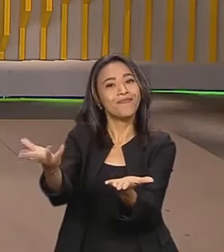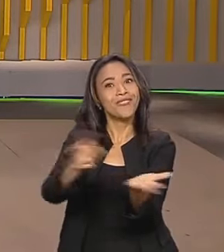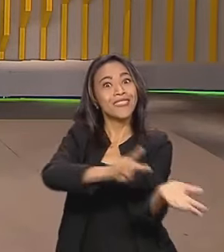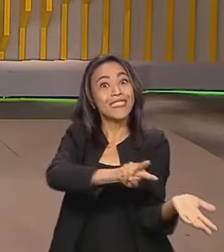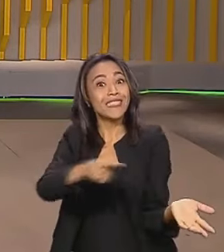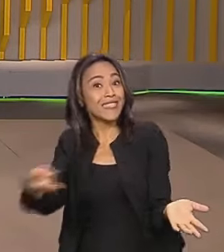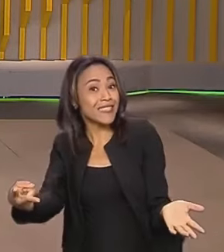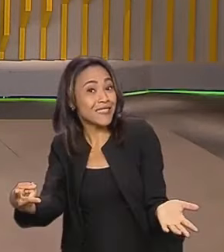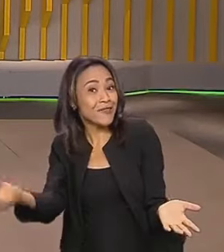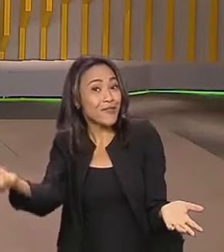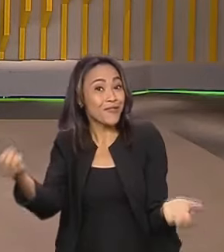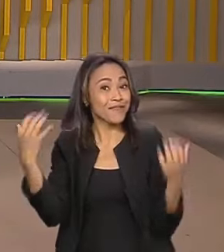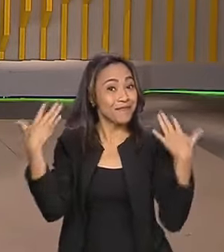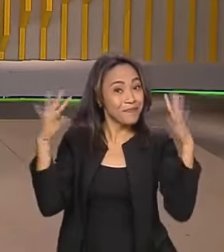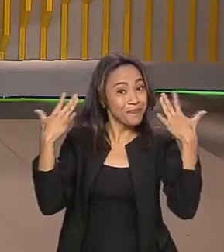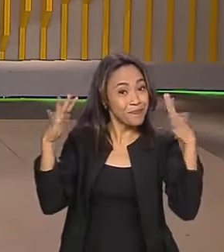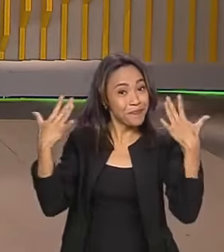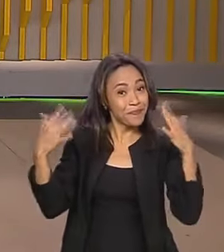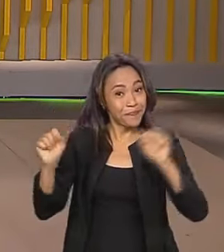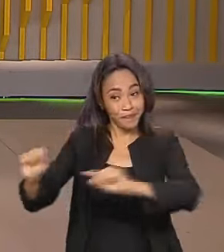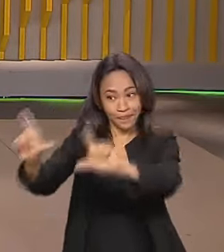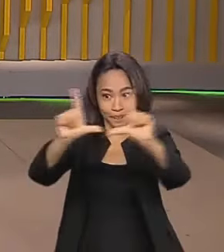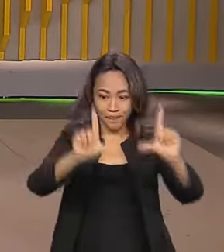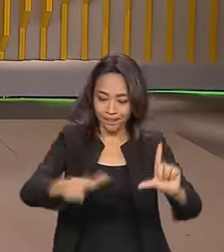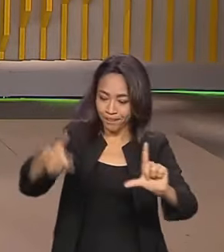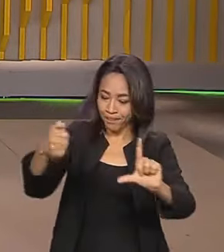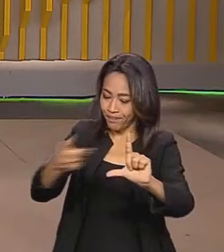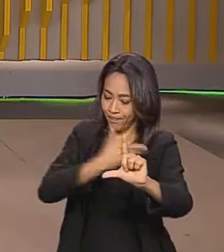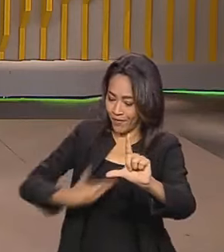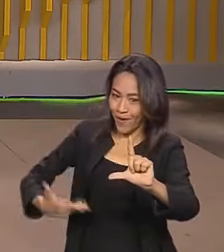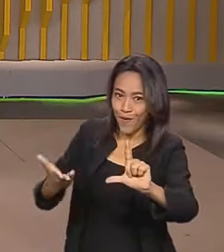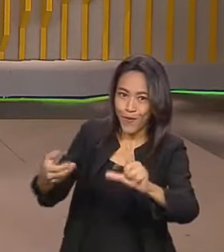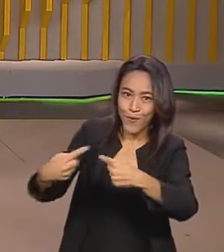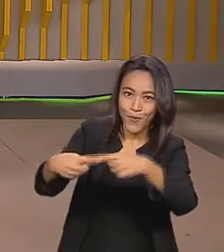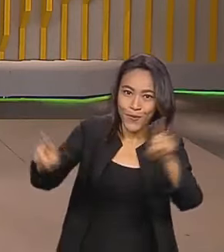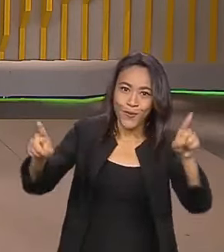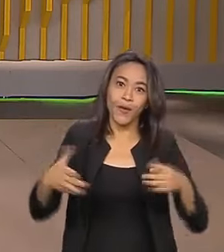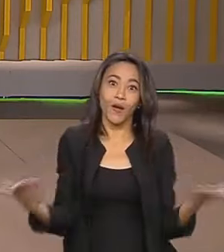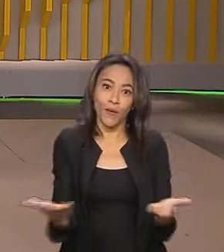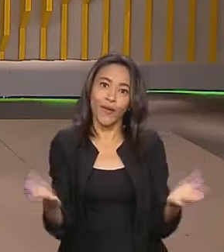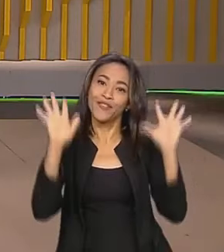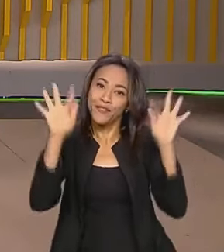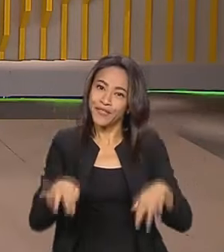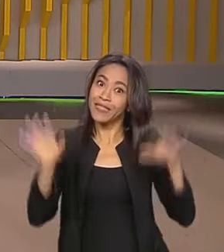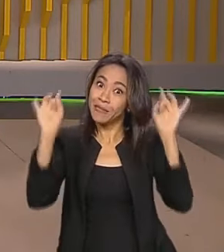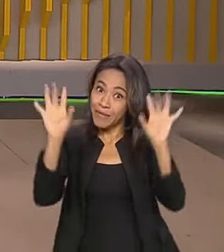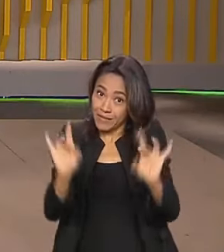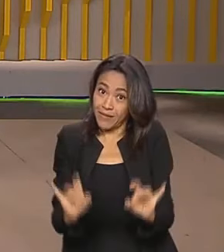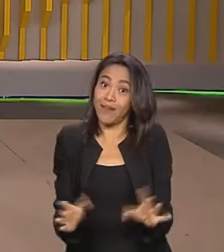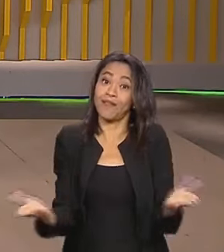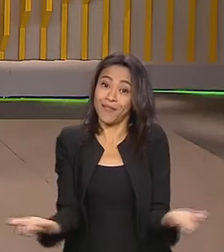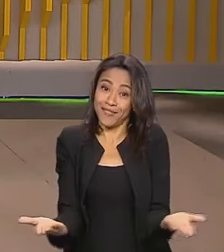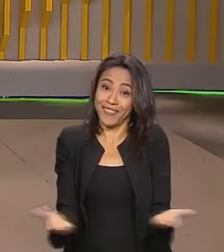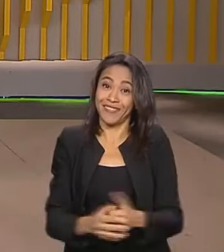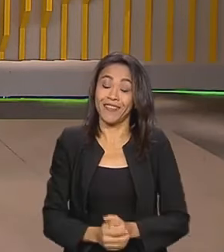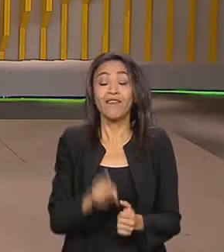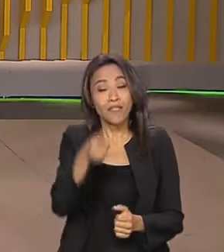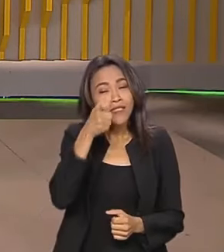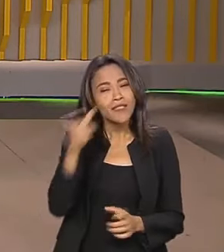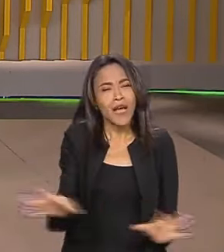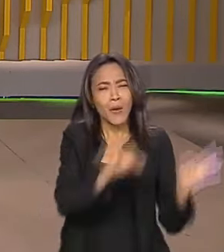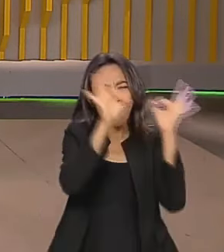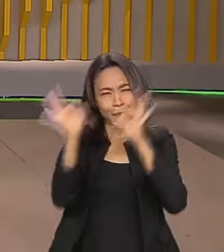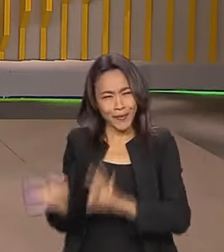bem e se com essas informações nós encerramos aqui então essa transmissão especial do Brasil em dia acompanha as nossas